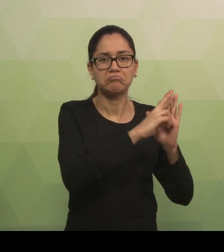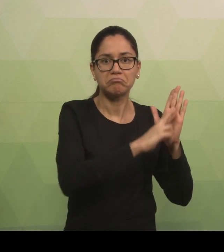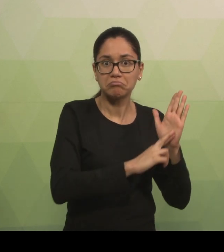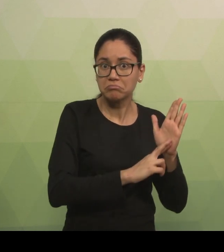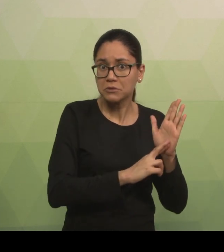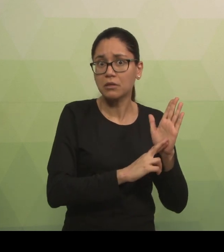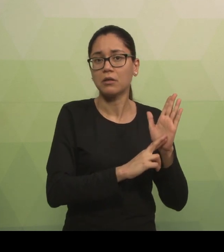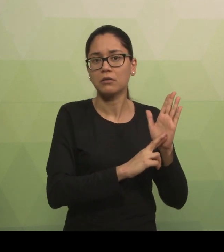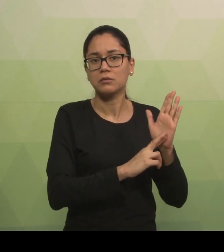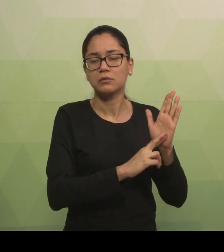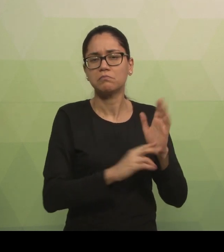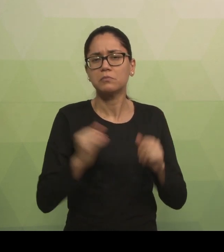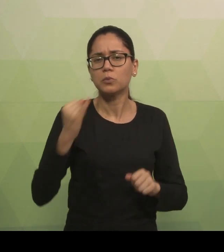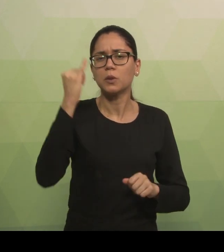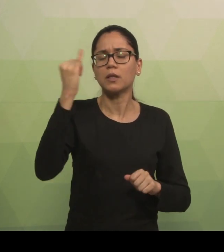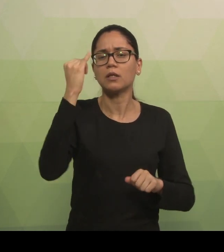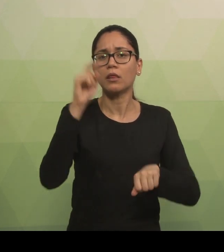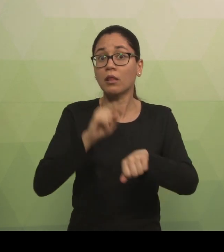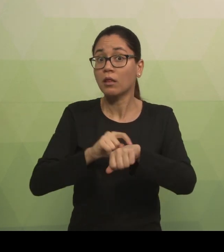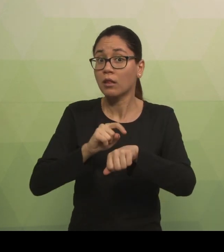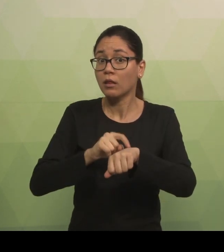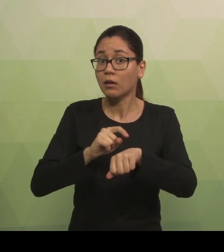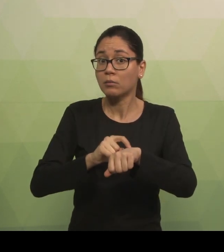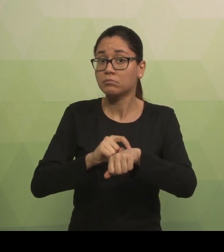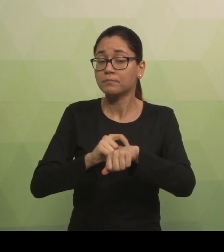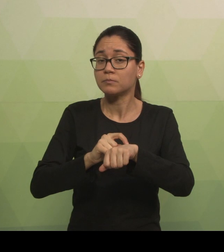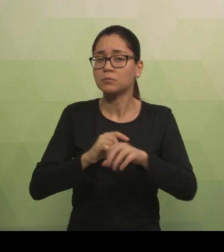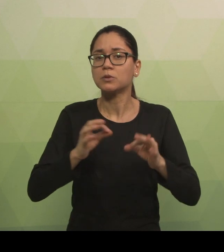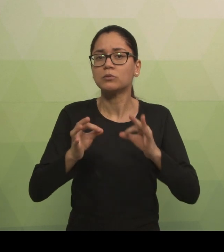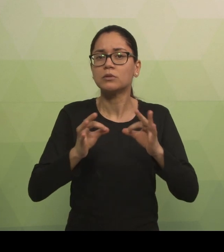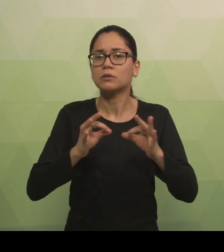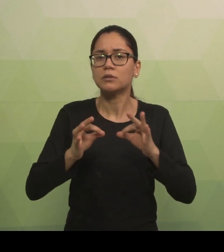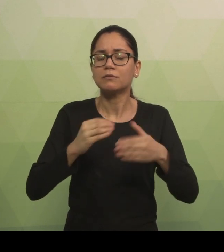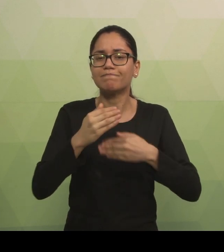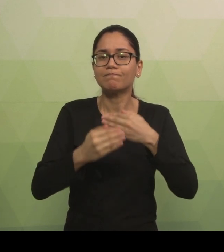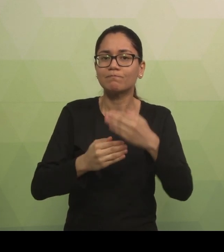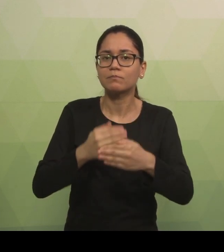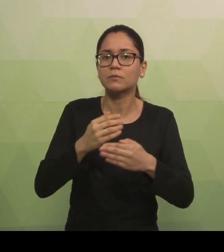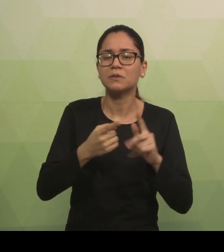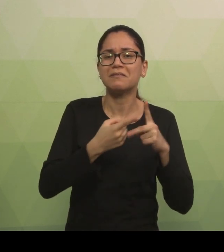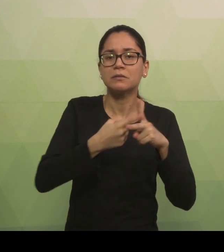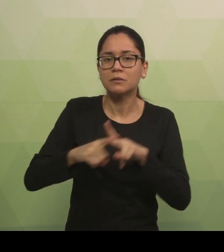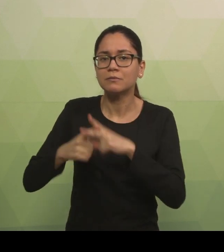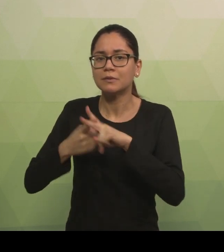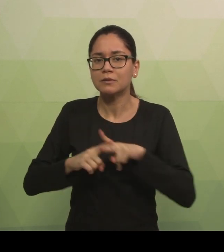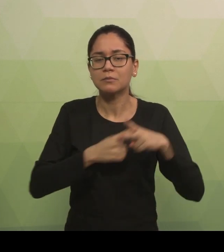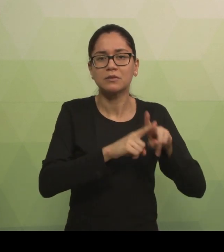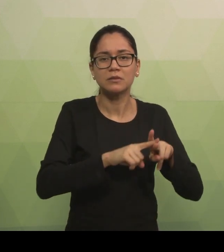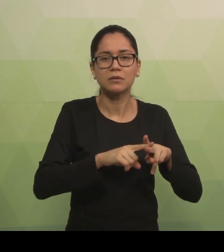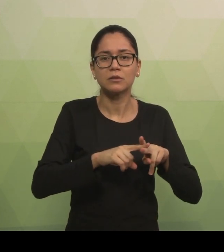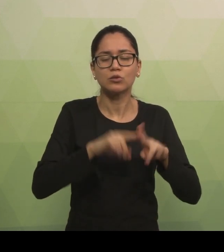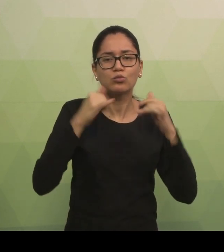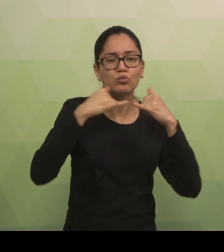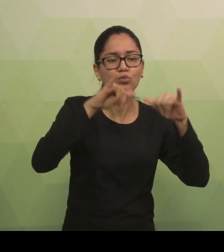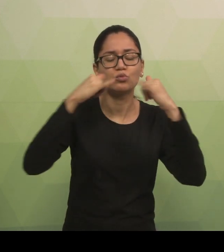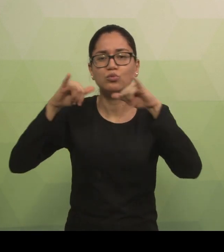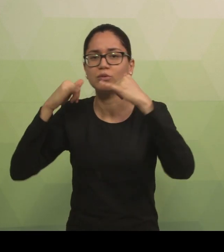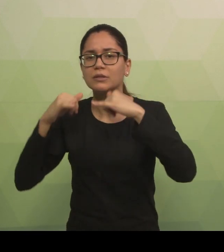concorrentes? Qual o objetivo do site? Que imagem deseja ser transmitida para o usuário